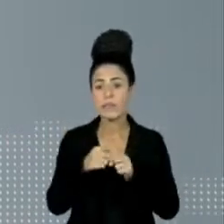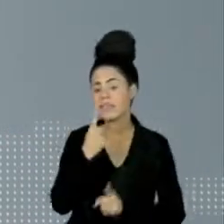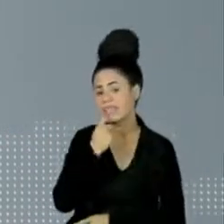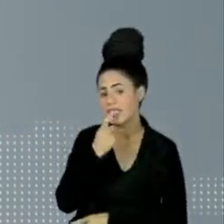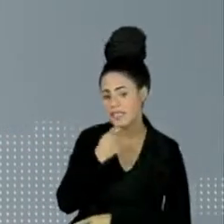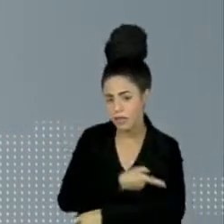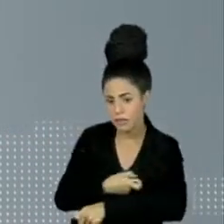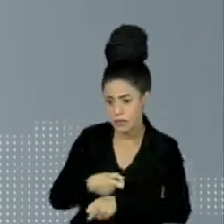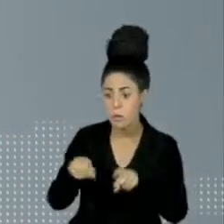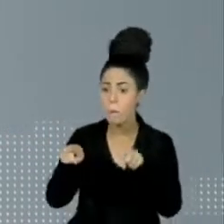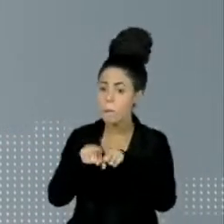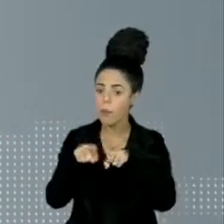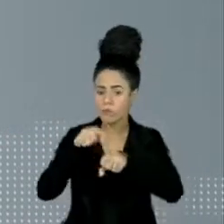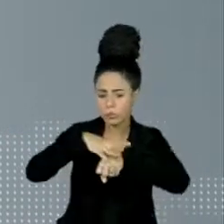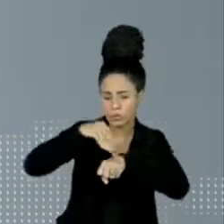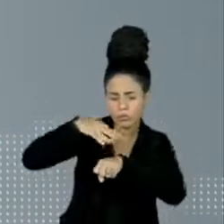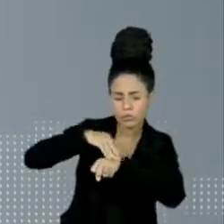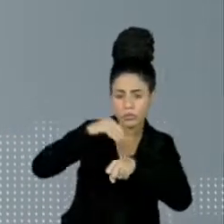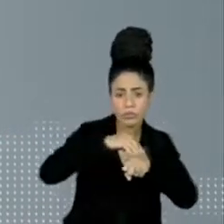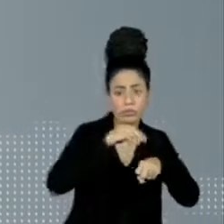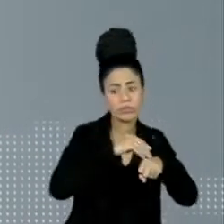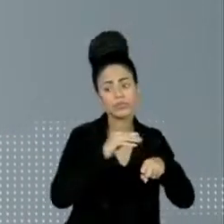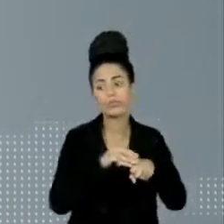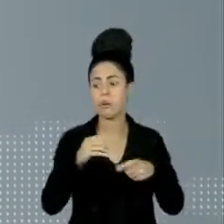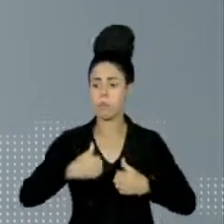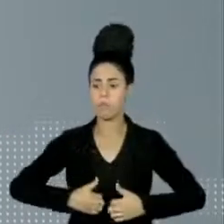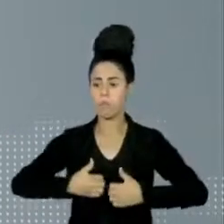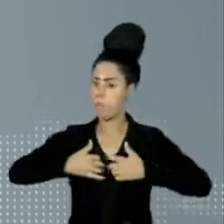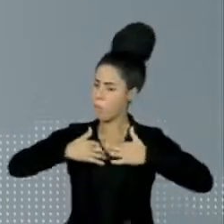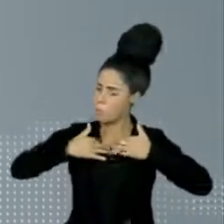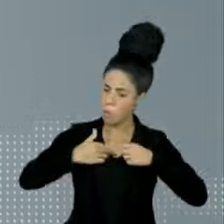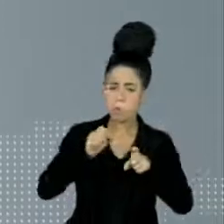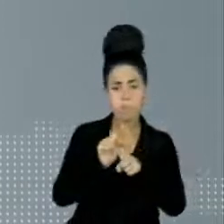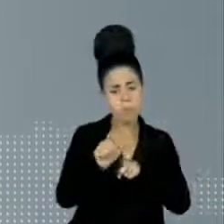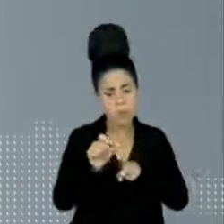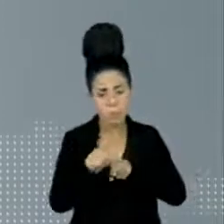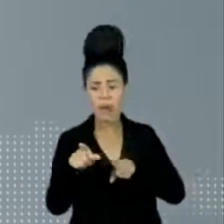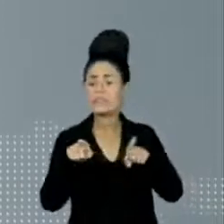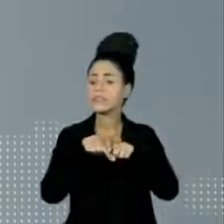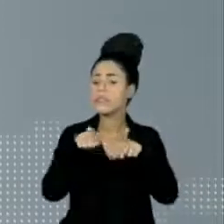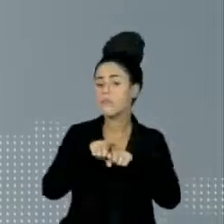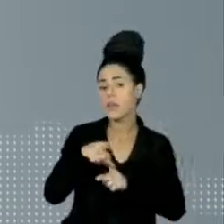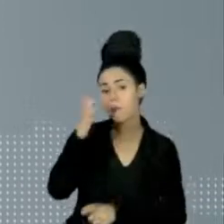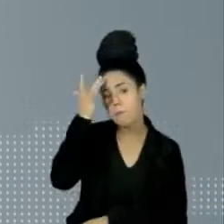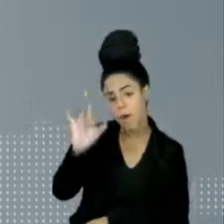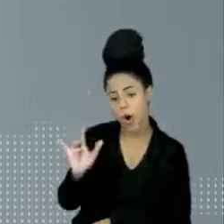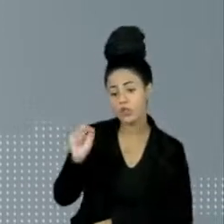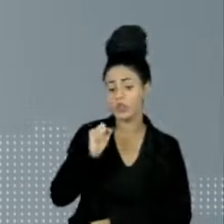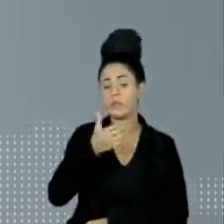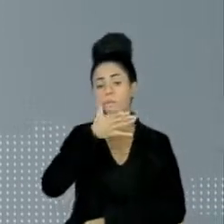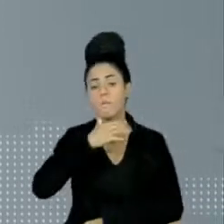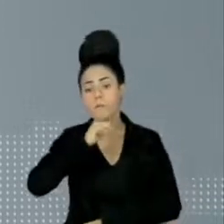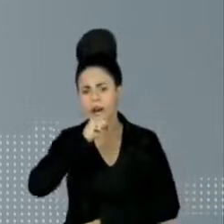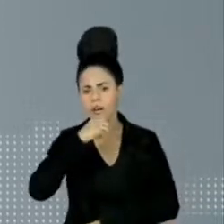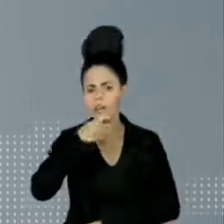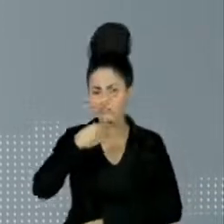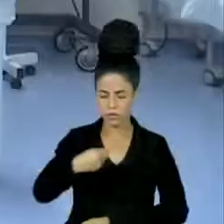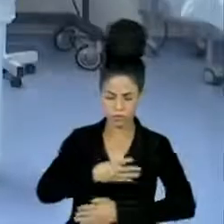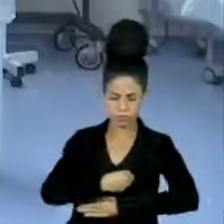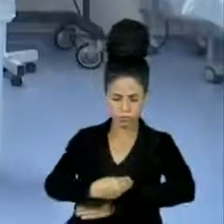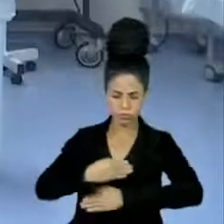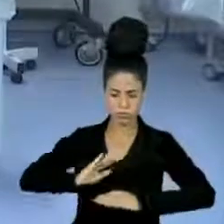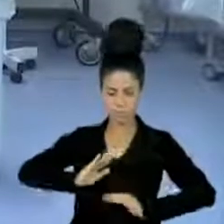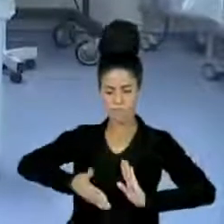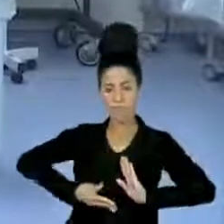ainda não se sabe se pode se espalhar por Sena e outros fluídos também pode ser transmitida de mãe para filho pela placenta ou durante